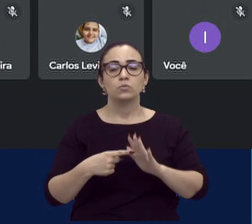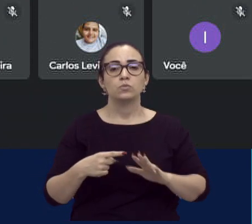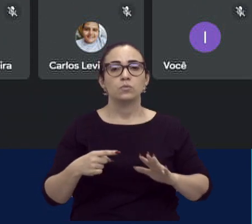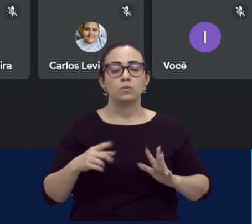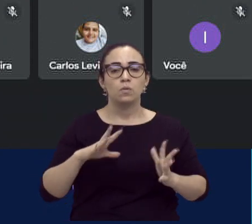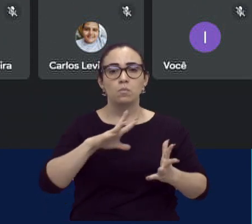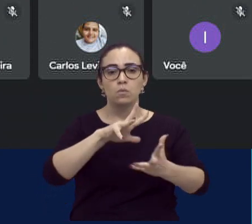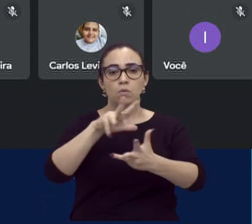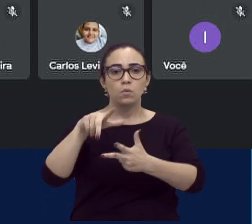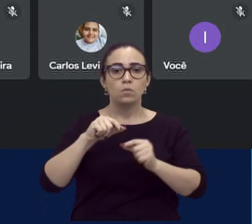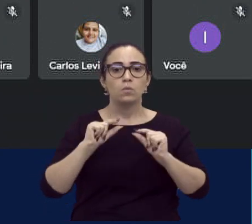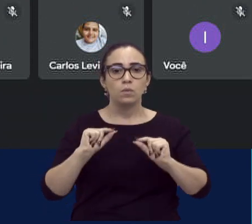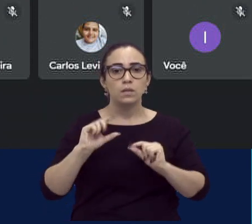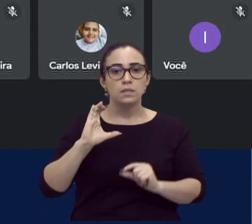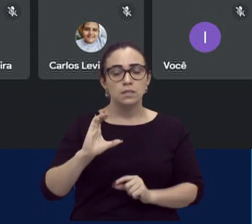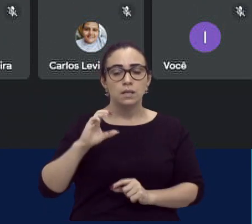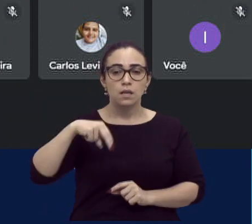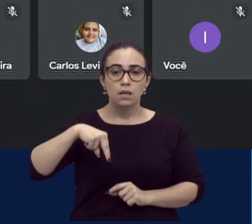a CNV.